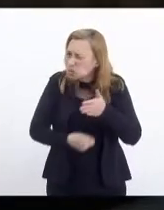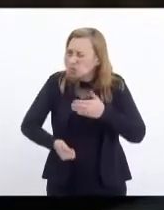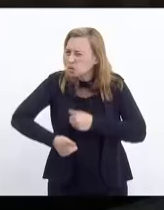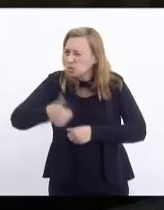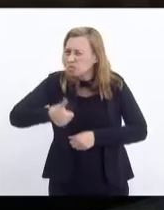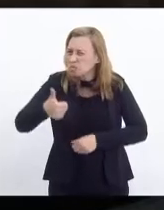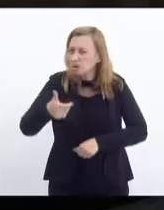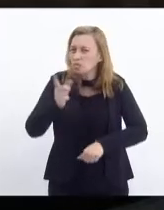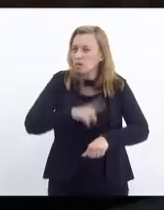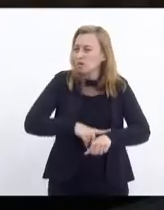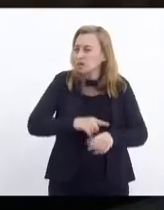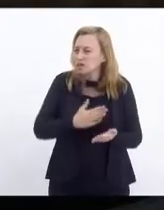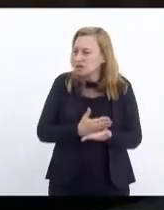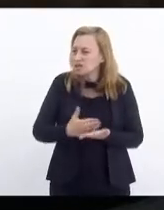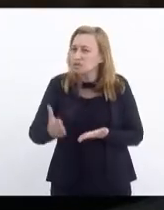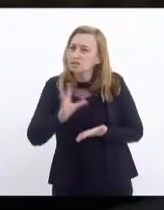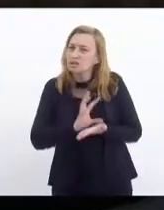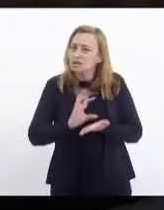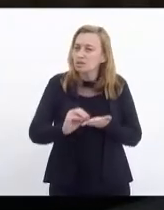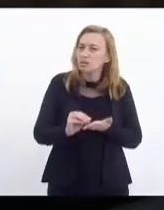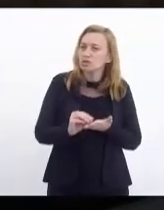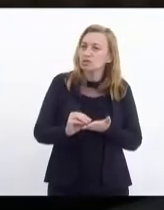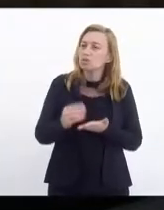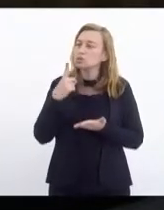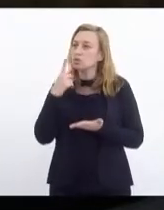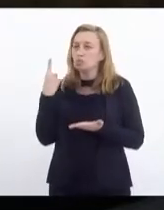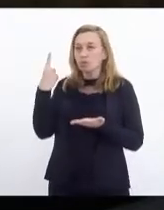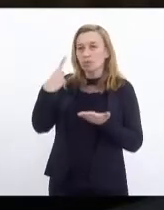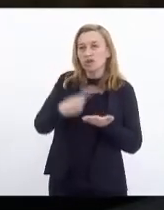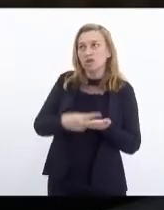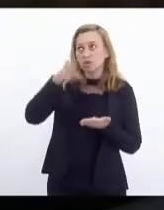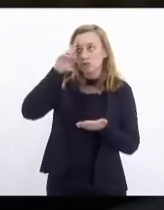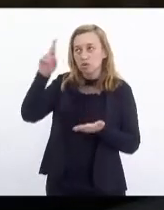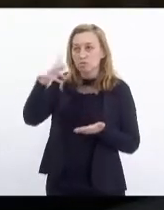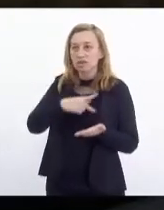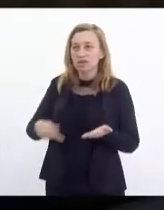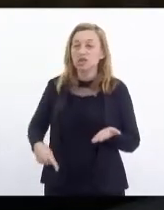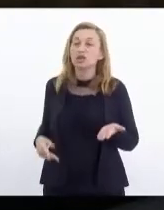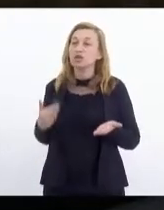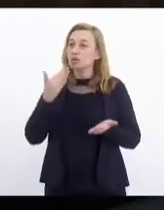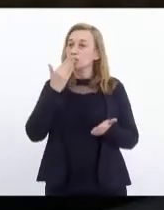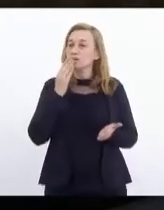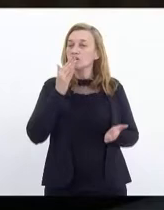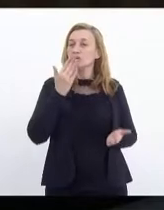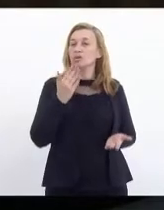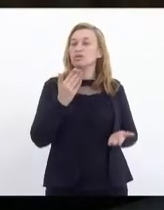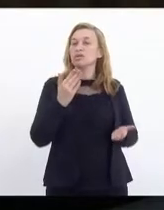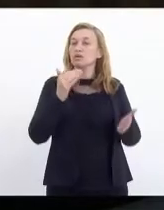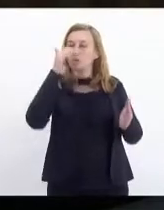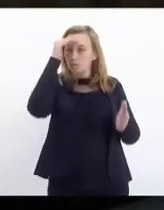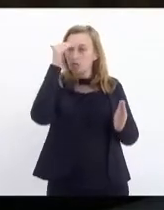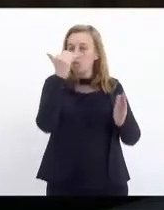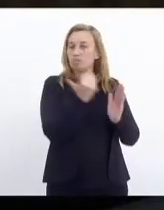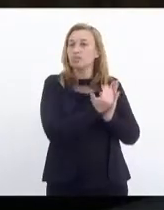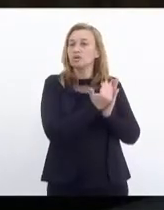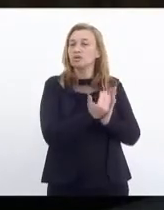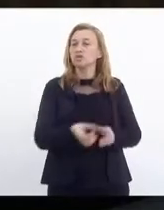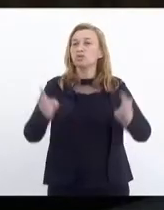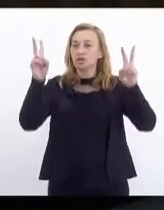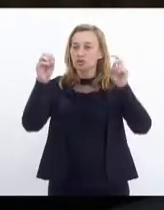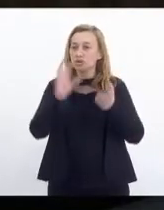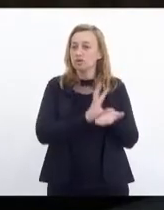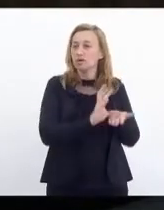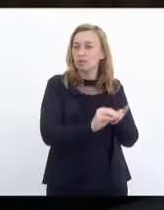que eu levei essa pauta, Vossa Excelência se comprometeu e cumpriu de trazer o assunto e o tema à pauta